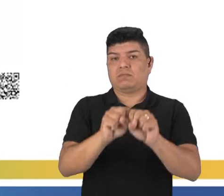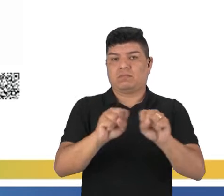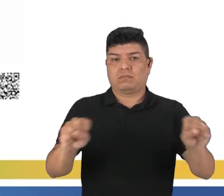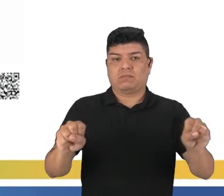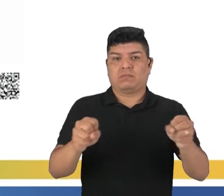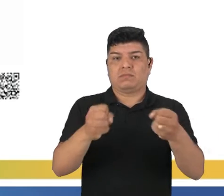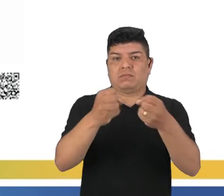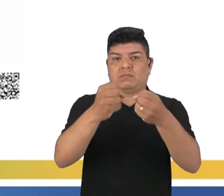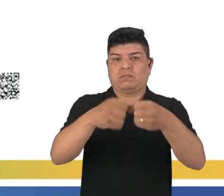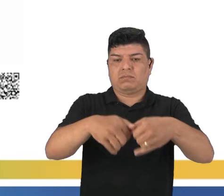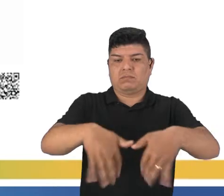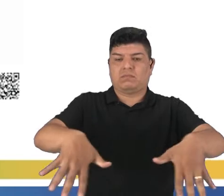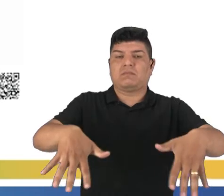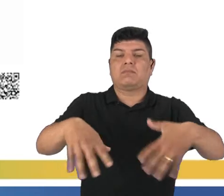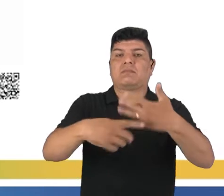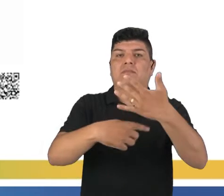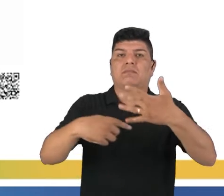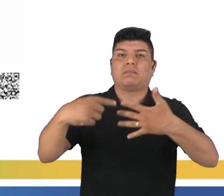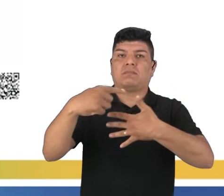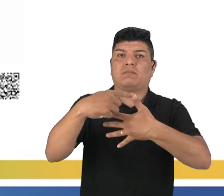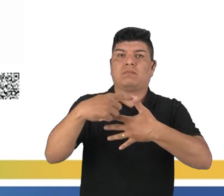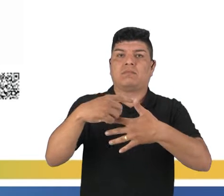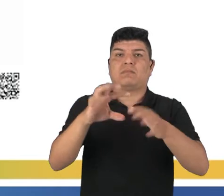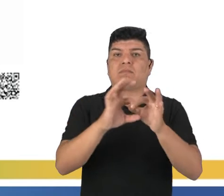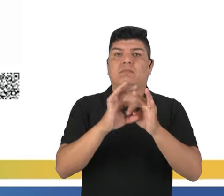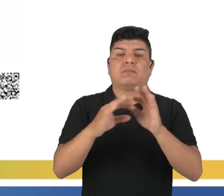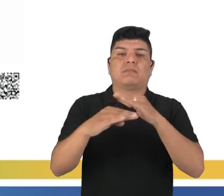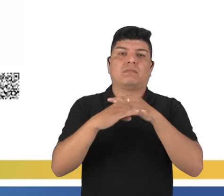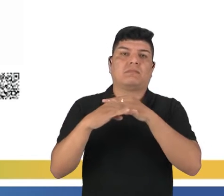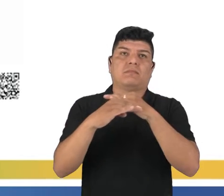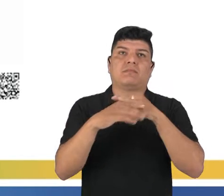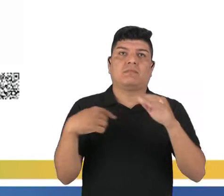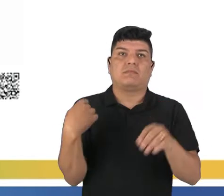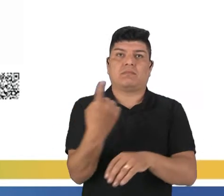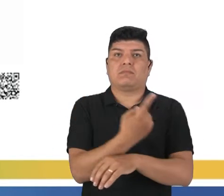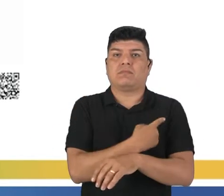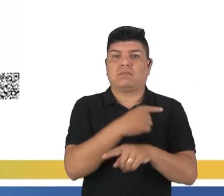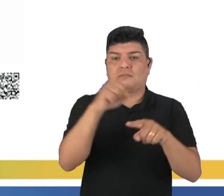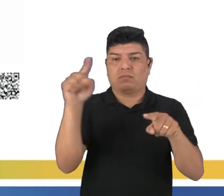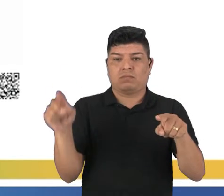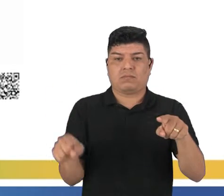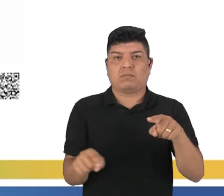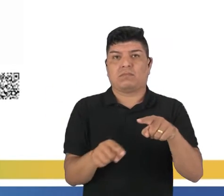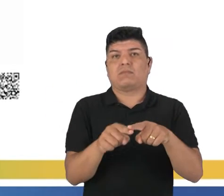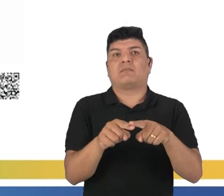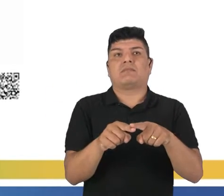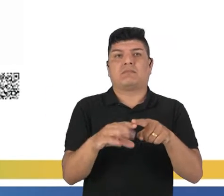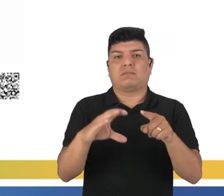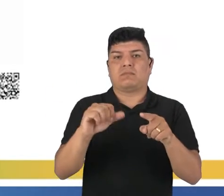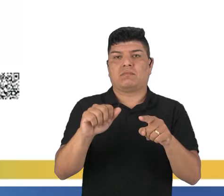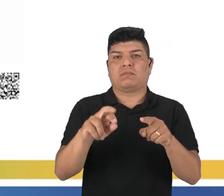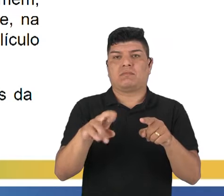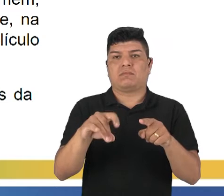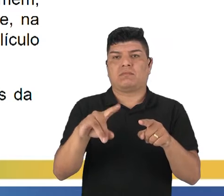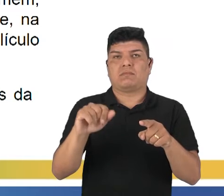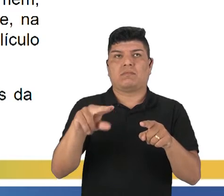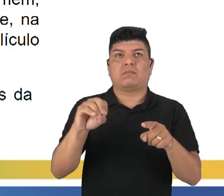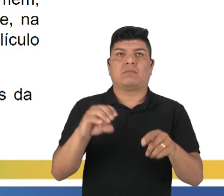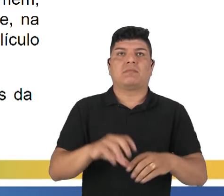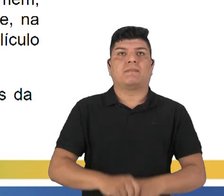sistema endócrino e a relação e a regulação dos nossos ciclos circadianos.